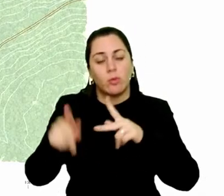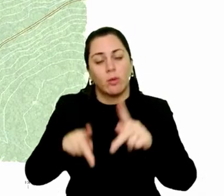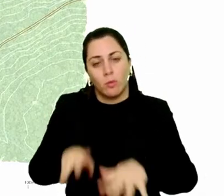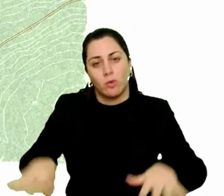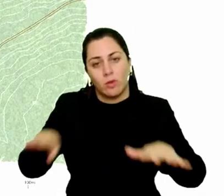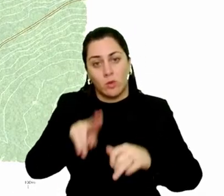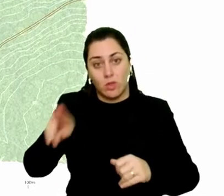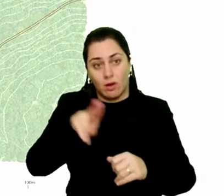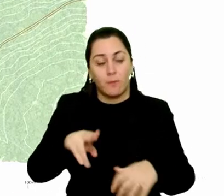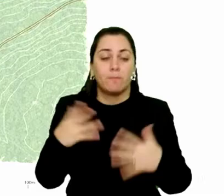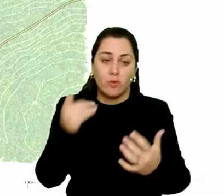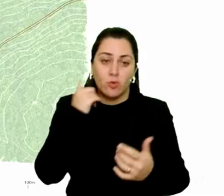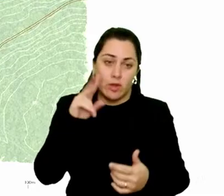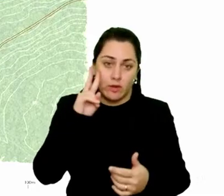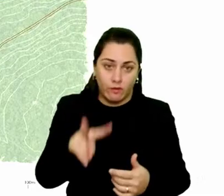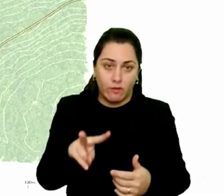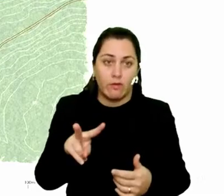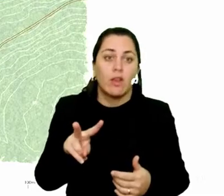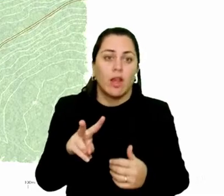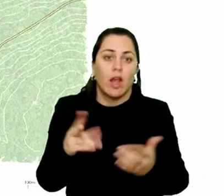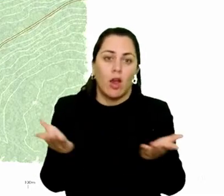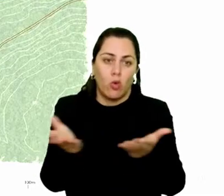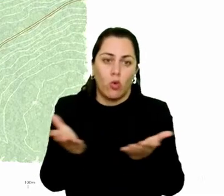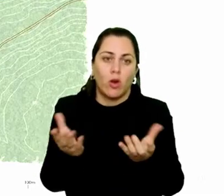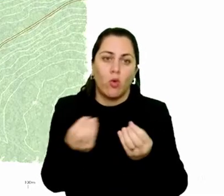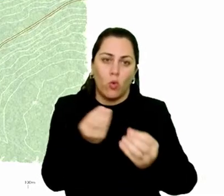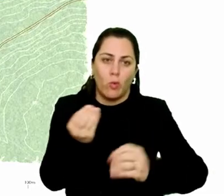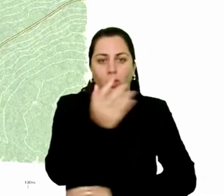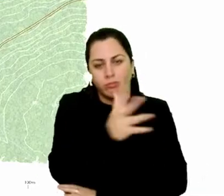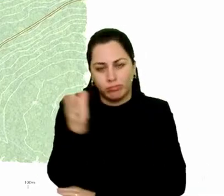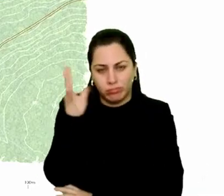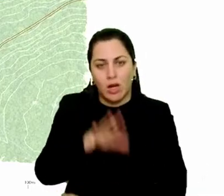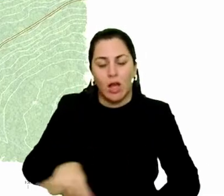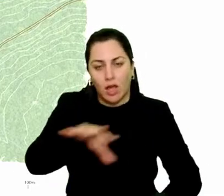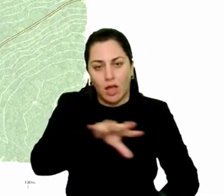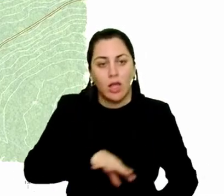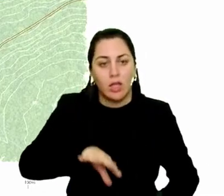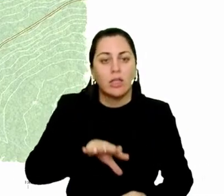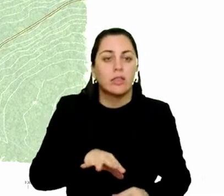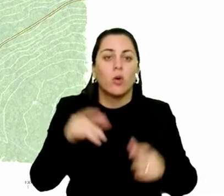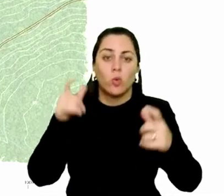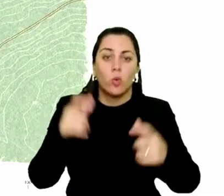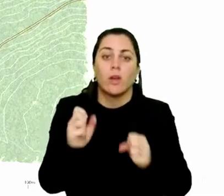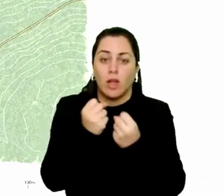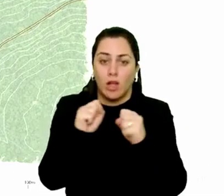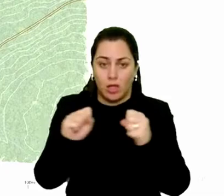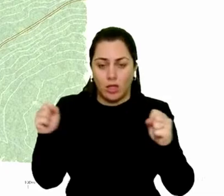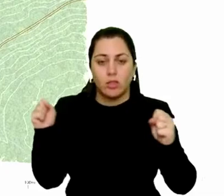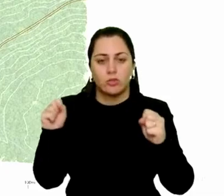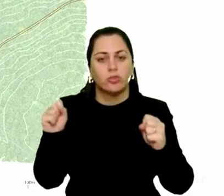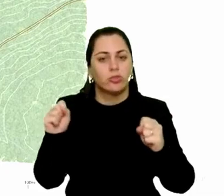população. Então, como vocês podem ver nessa implantação do parque, de situação atual, é uma área muito grande que a gente tem